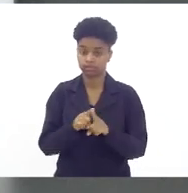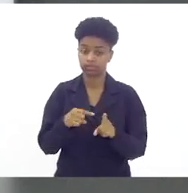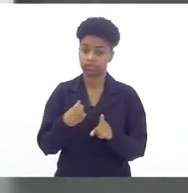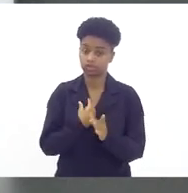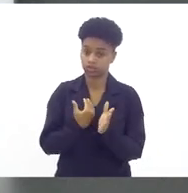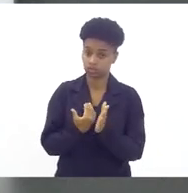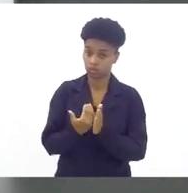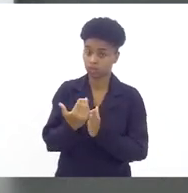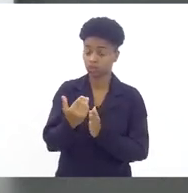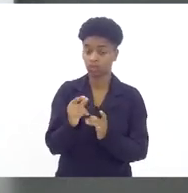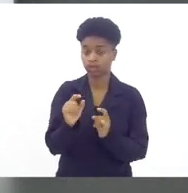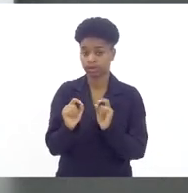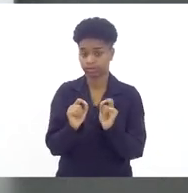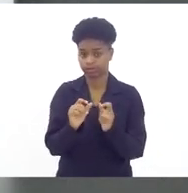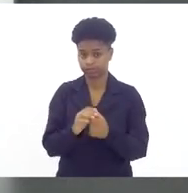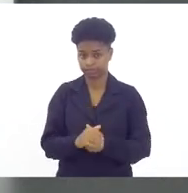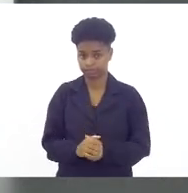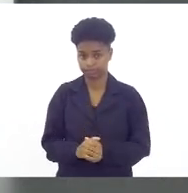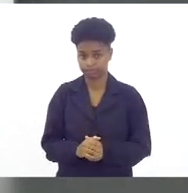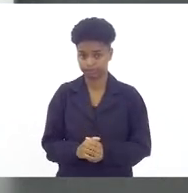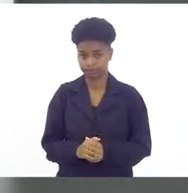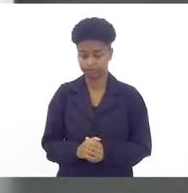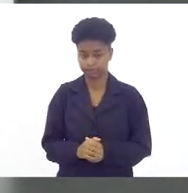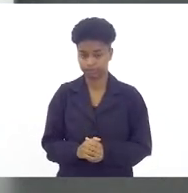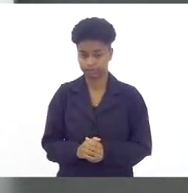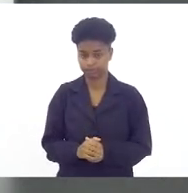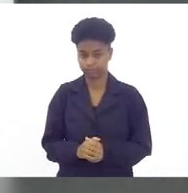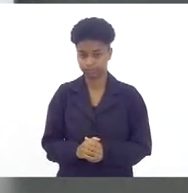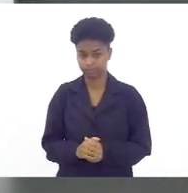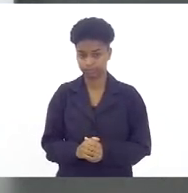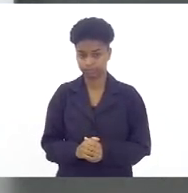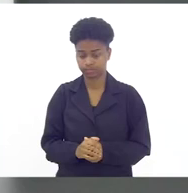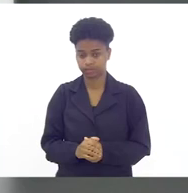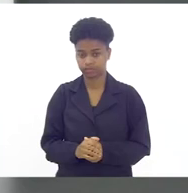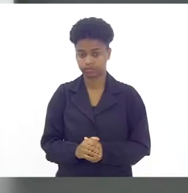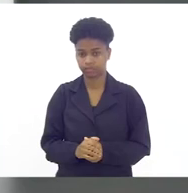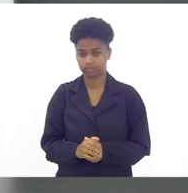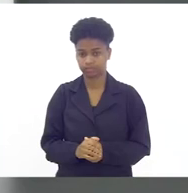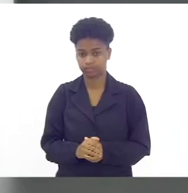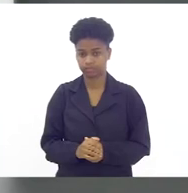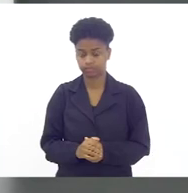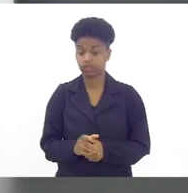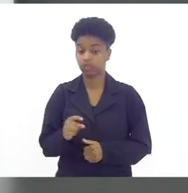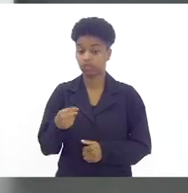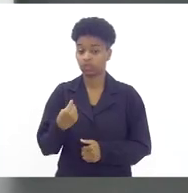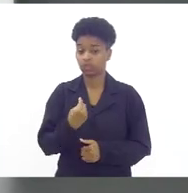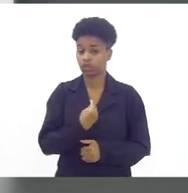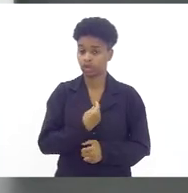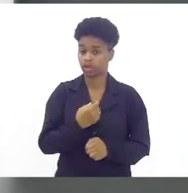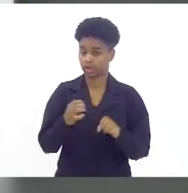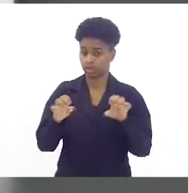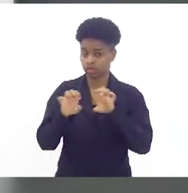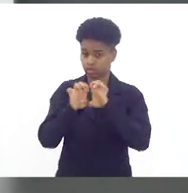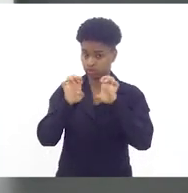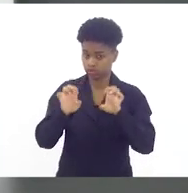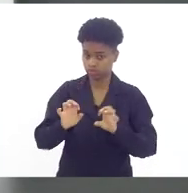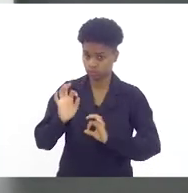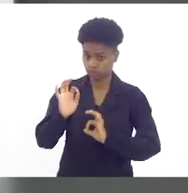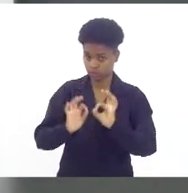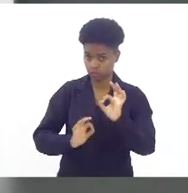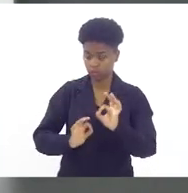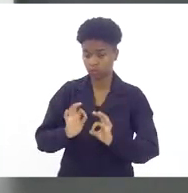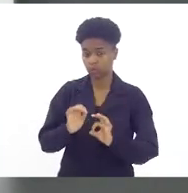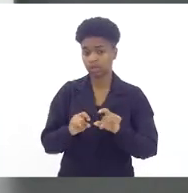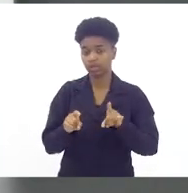começar pelo seguinte já na nossa parte né de infraestrutura na nossa parte de